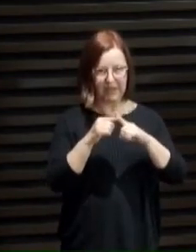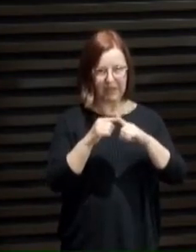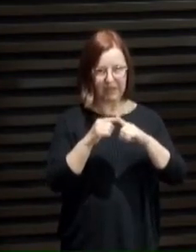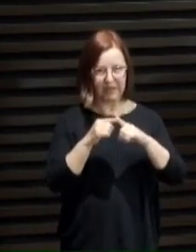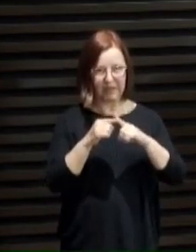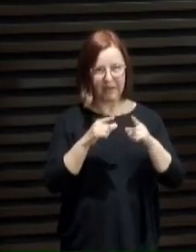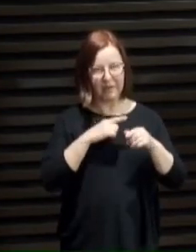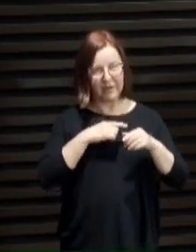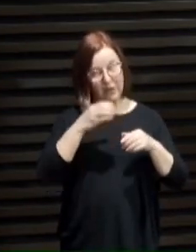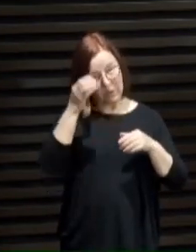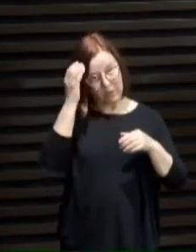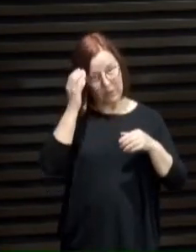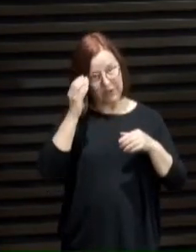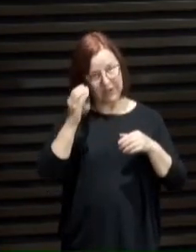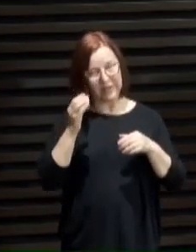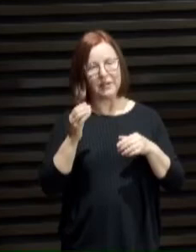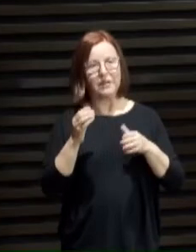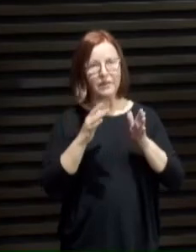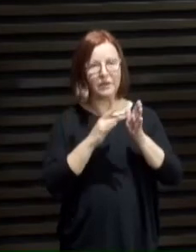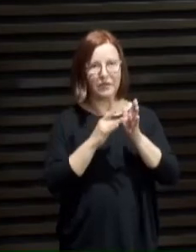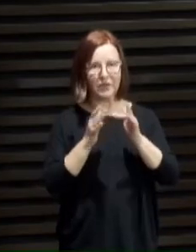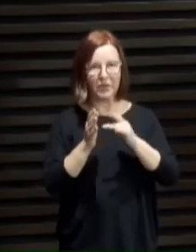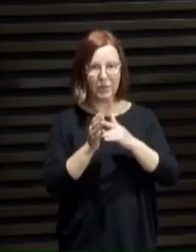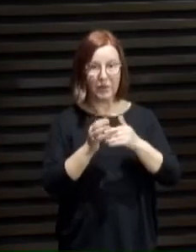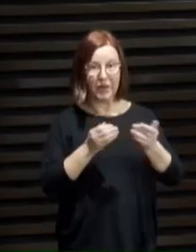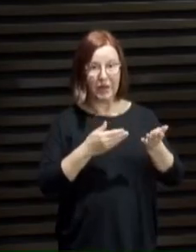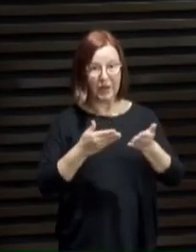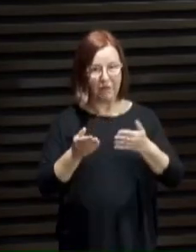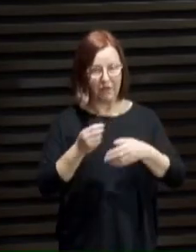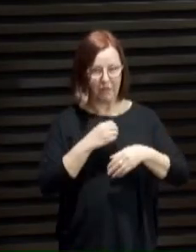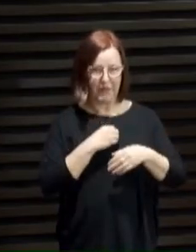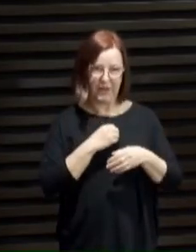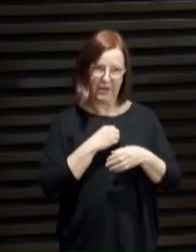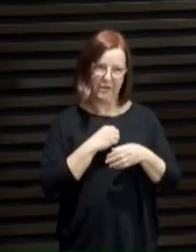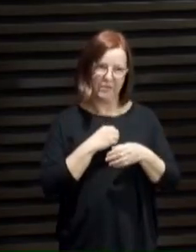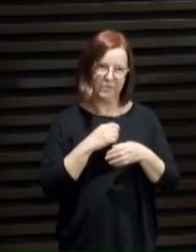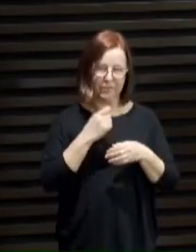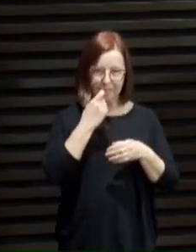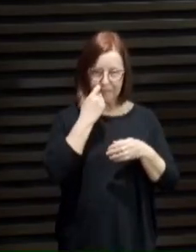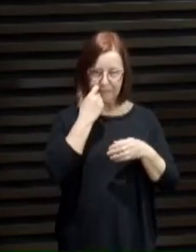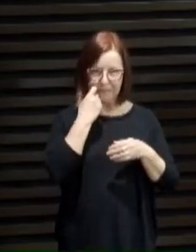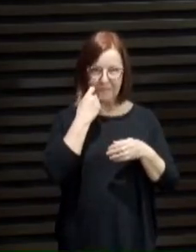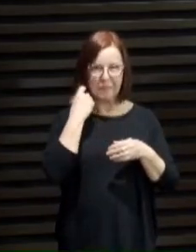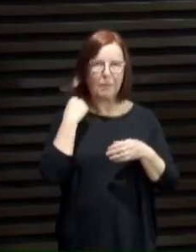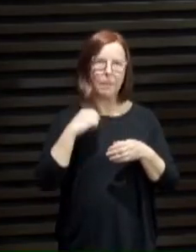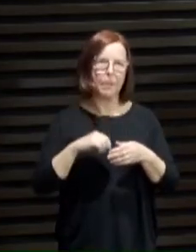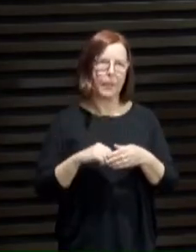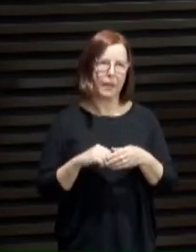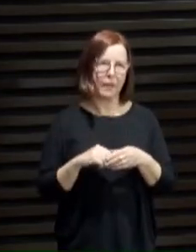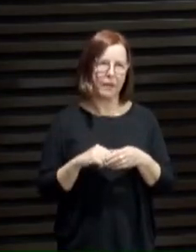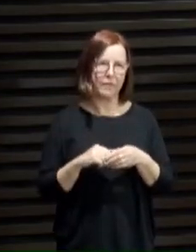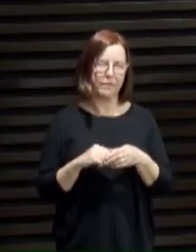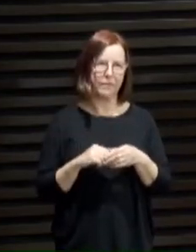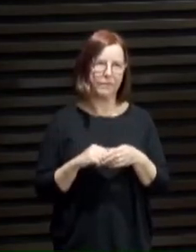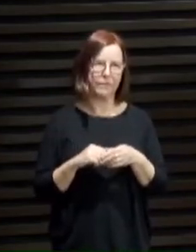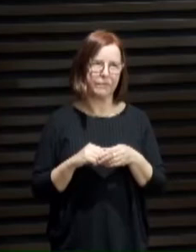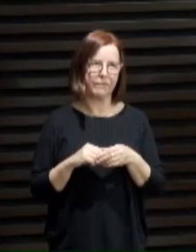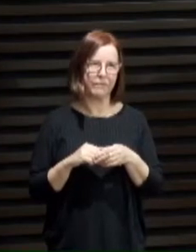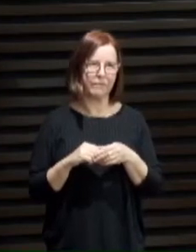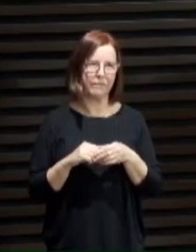pecados, mas os teus pecados não foram tão graves assim. Você cresceu na igreja,